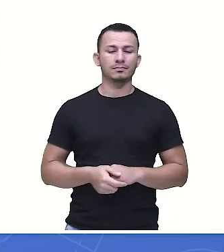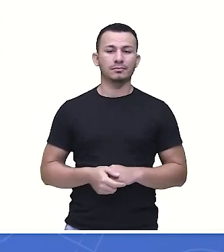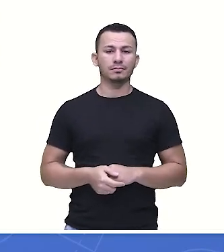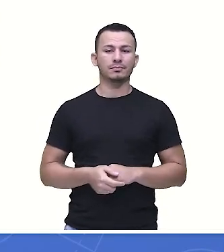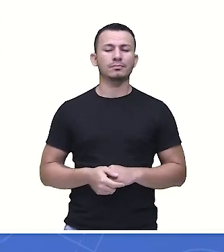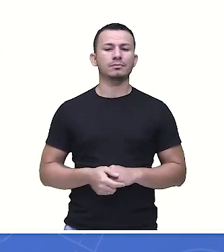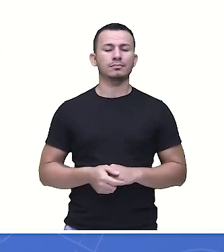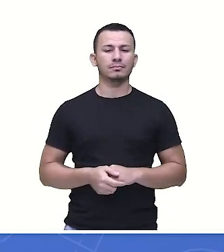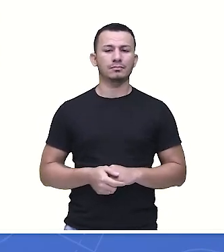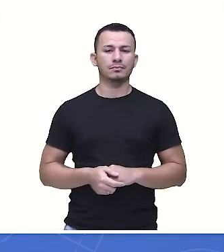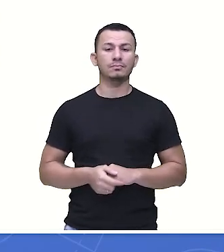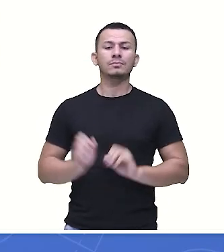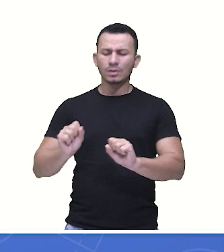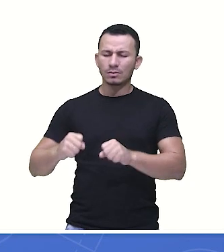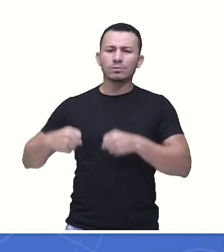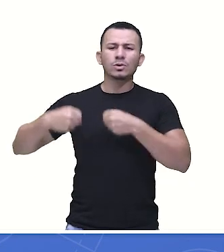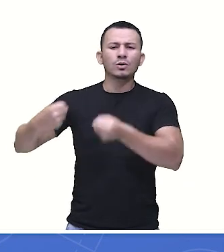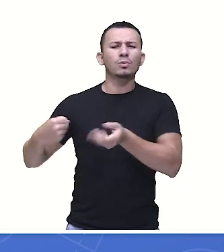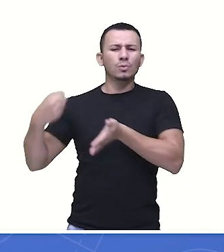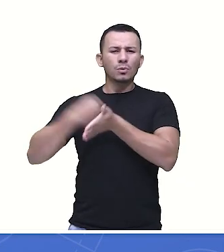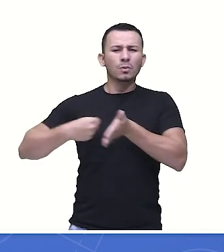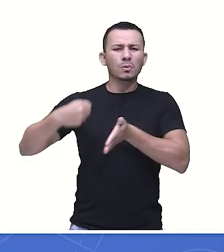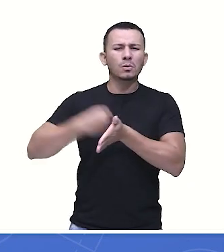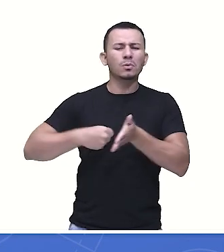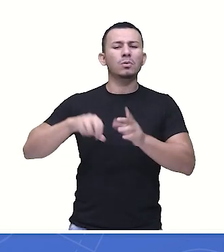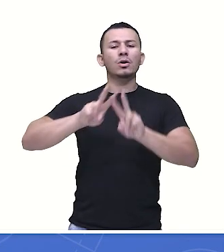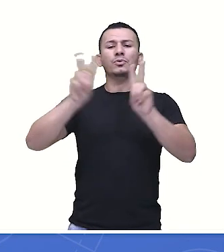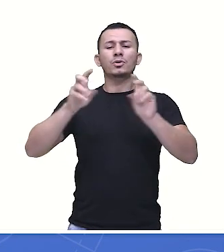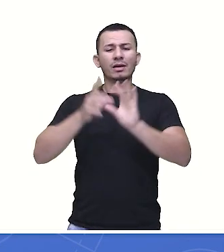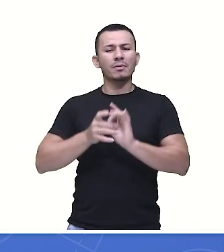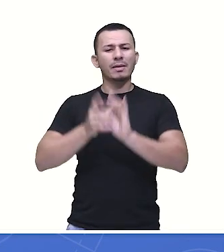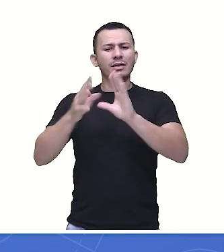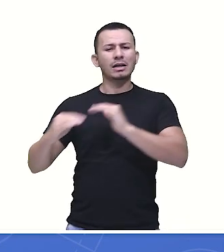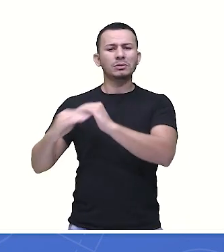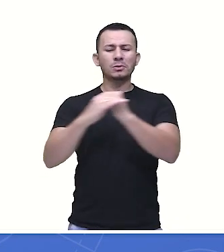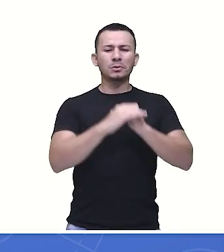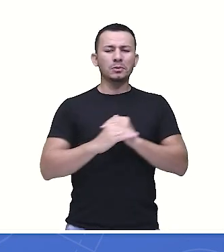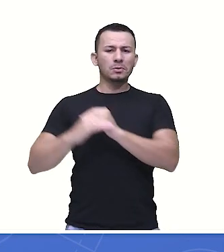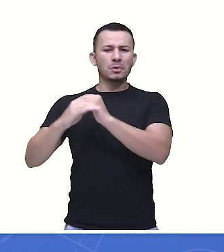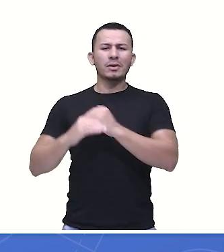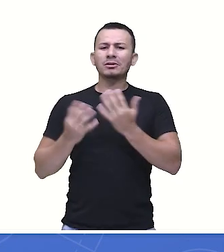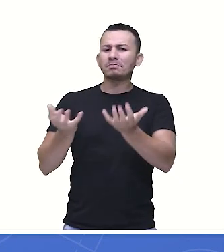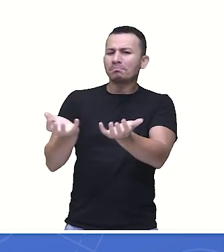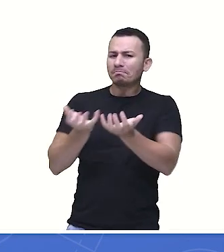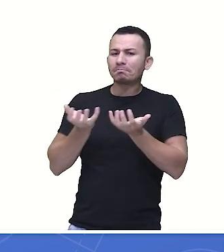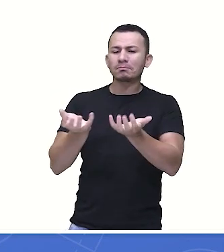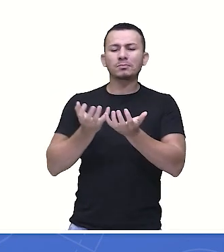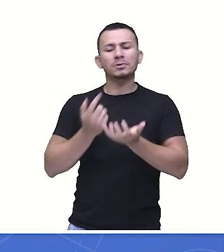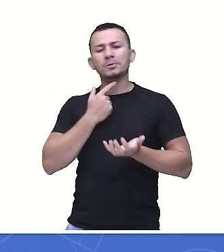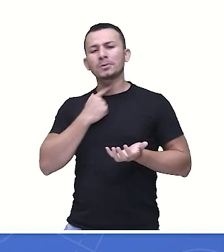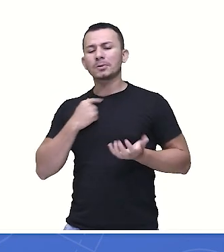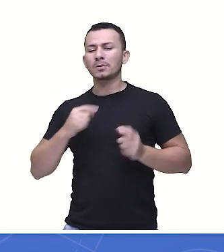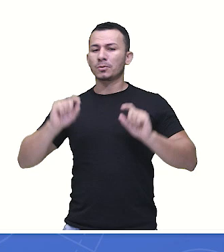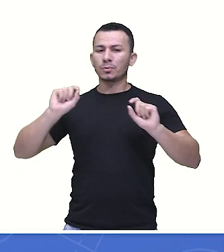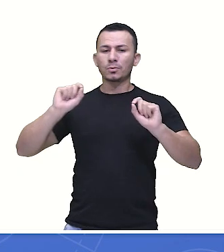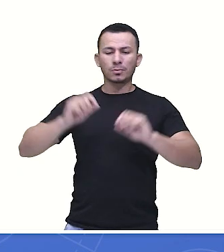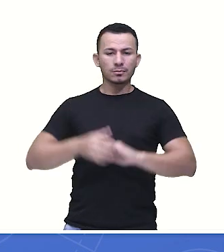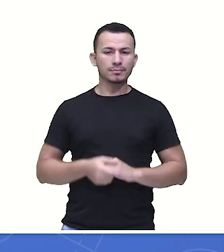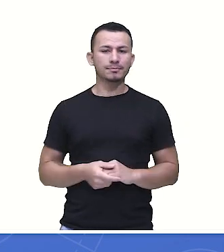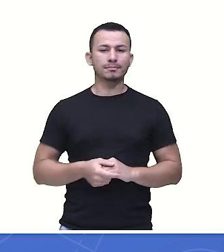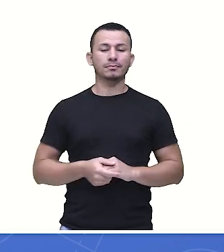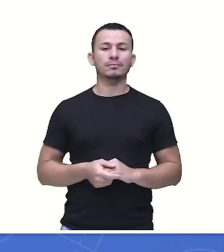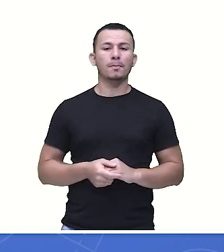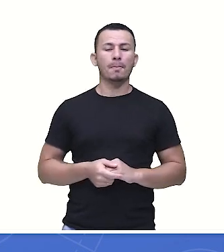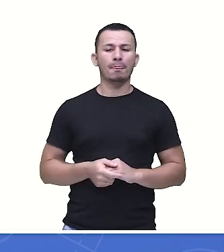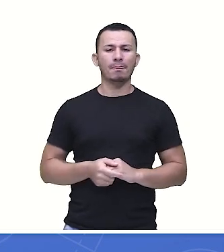ideais de liberdade e igualdade fomentavam o desejo de que não